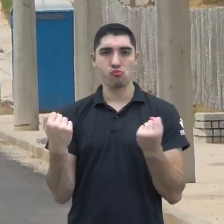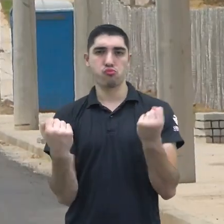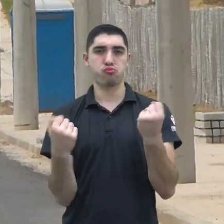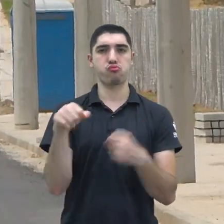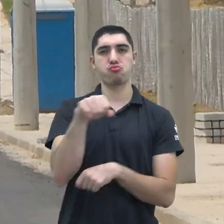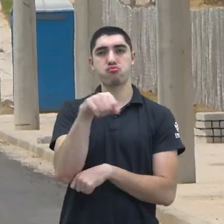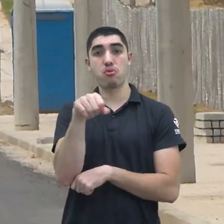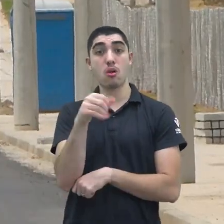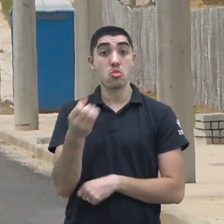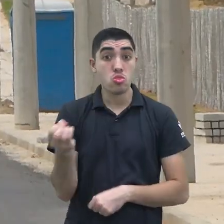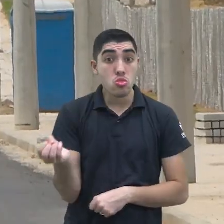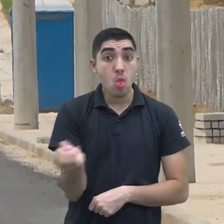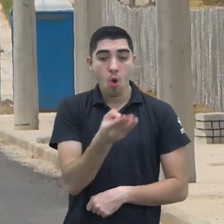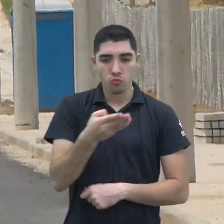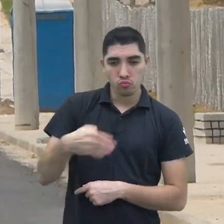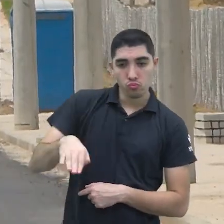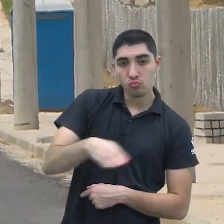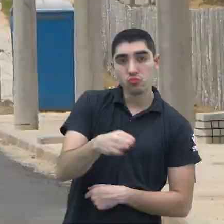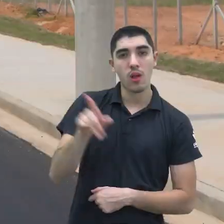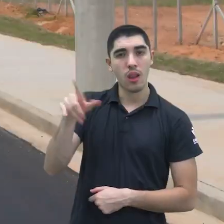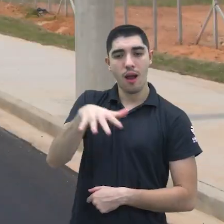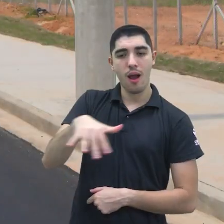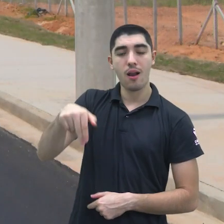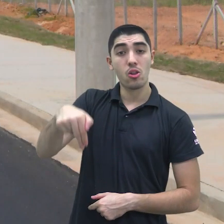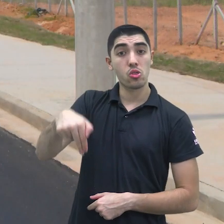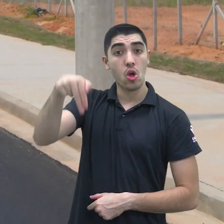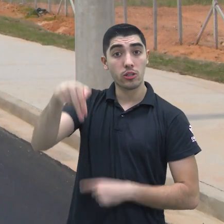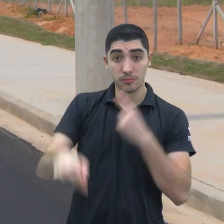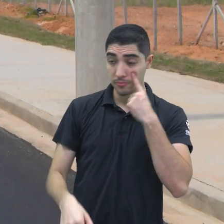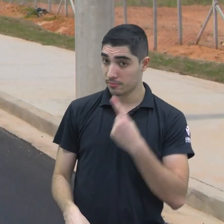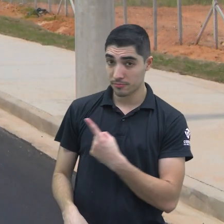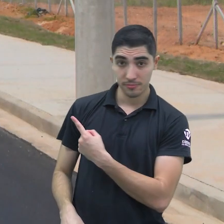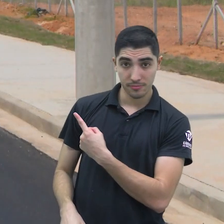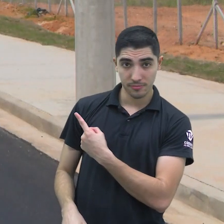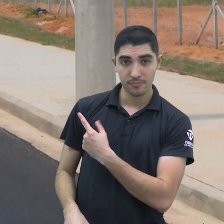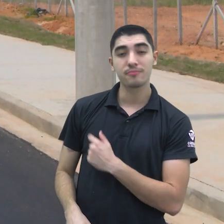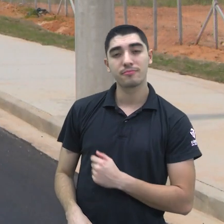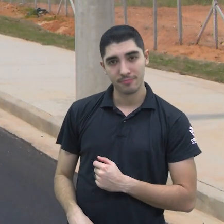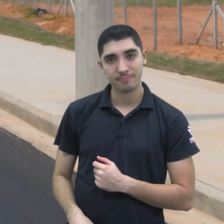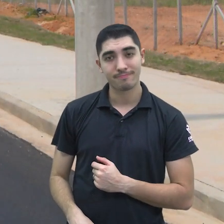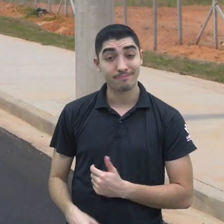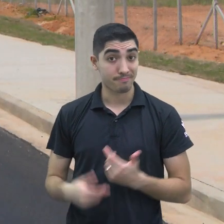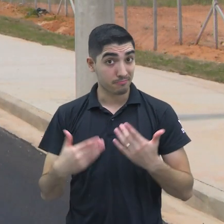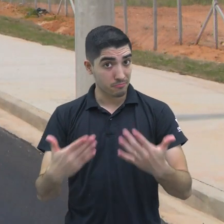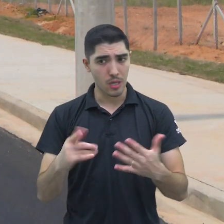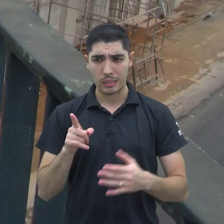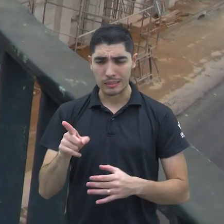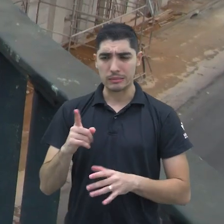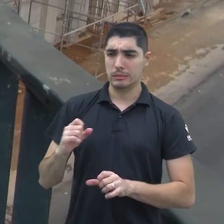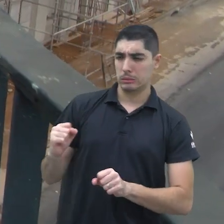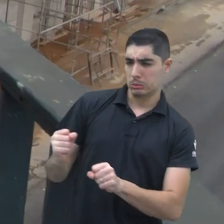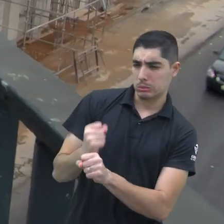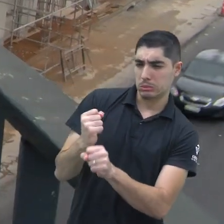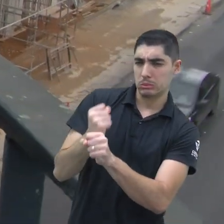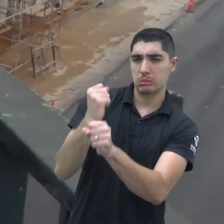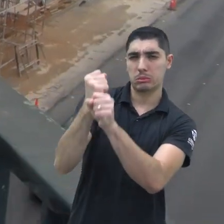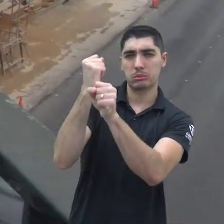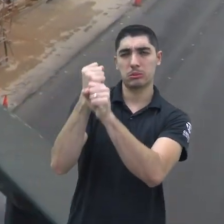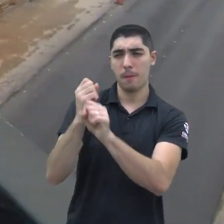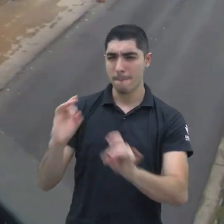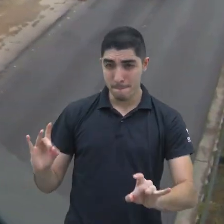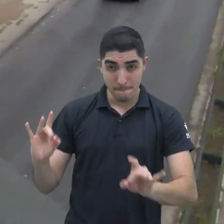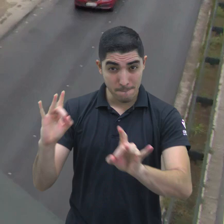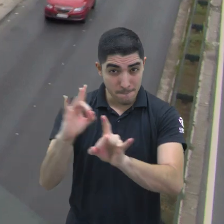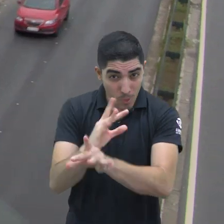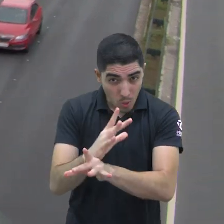os motoristas poderão contar com um novo acesso para a Zona Norte, a partir da Via Jaguari. Até as obras